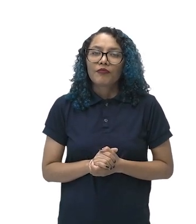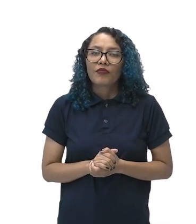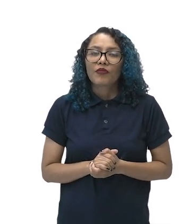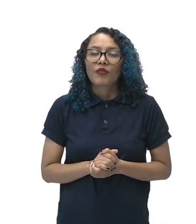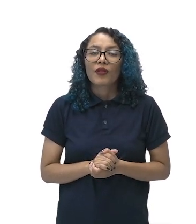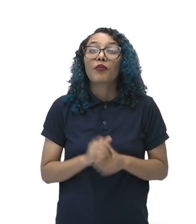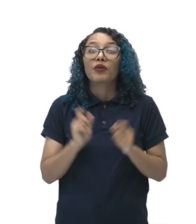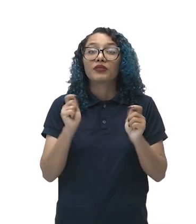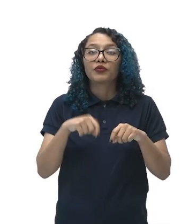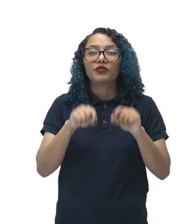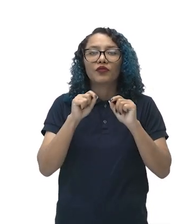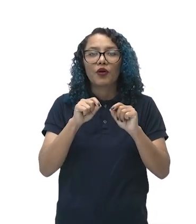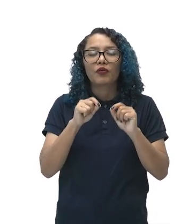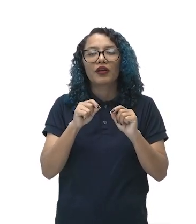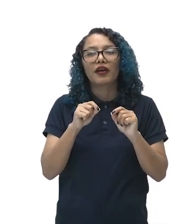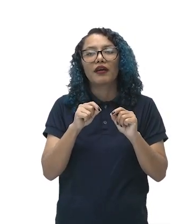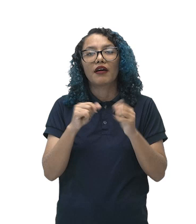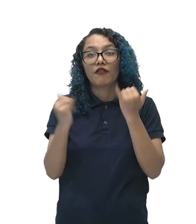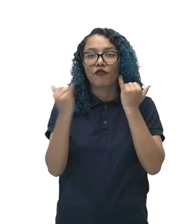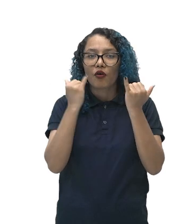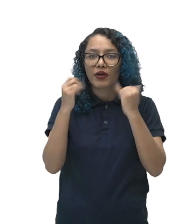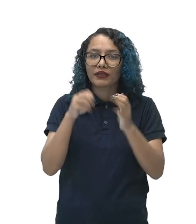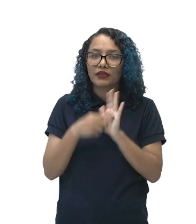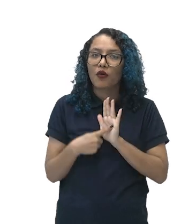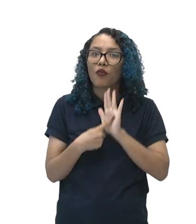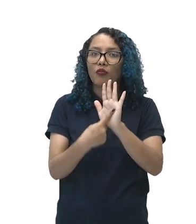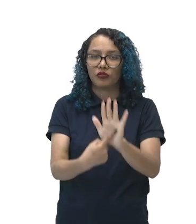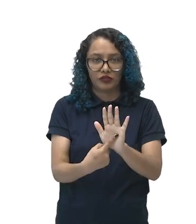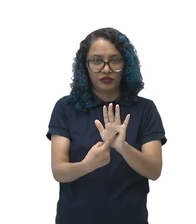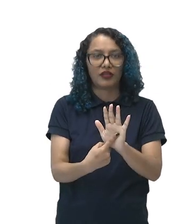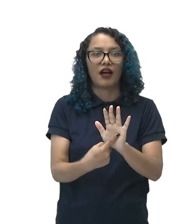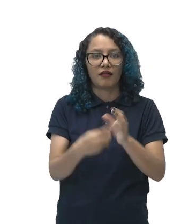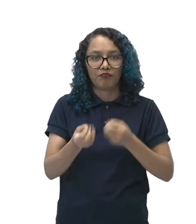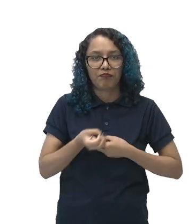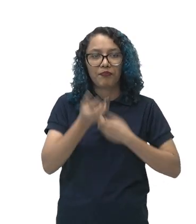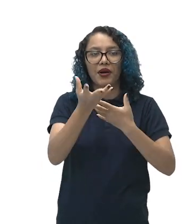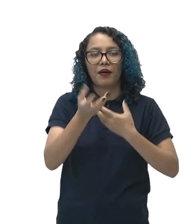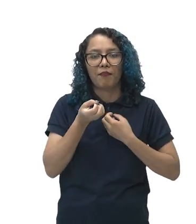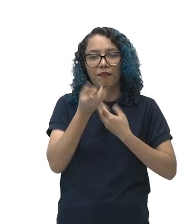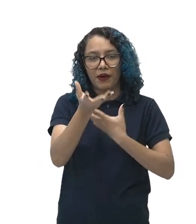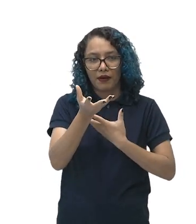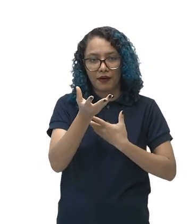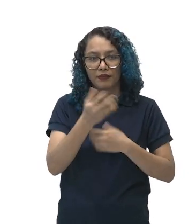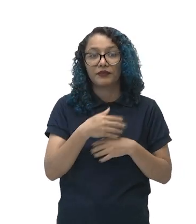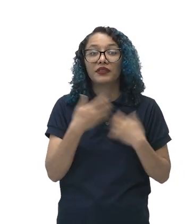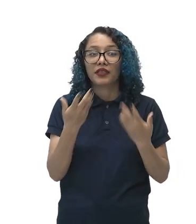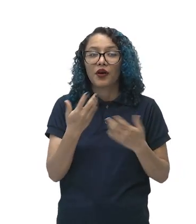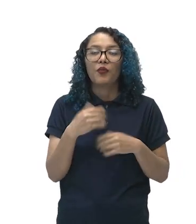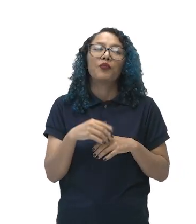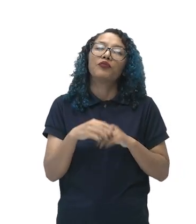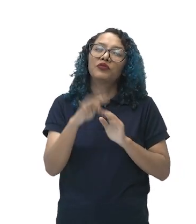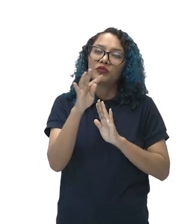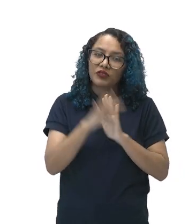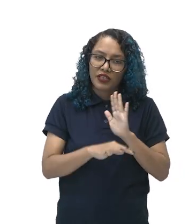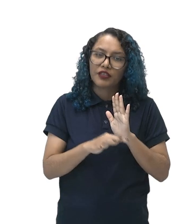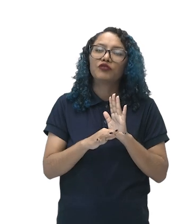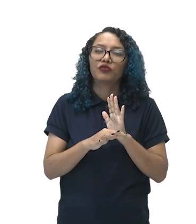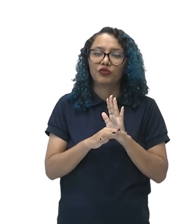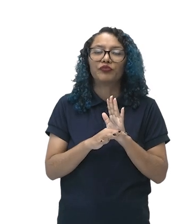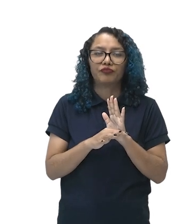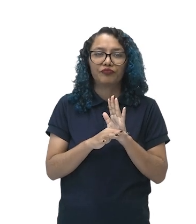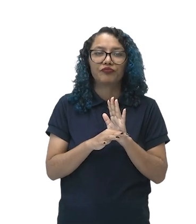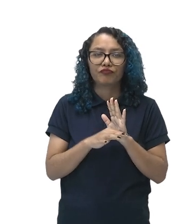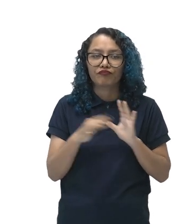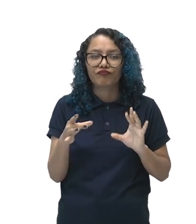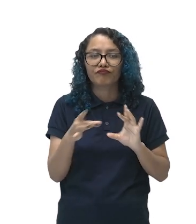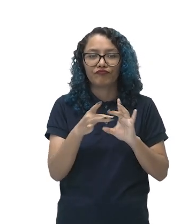da informação, né? Seguindo adiante, esses textos fazem assim um percurso na sociedade de forma que